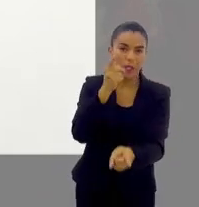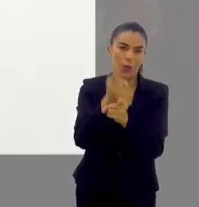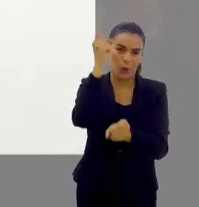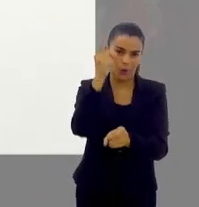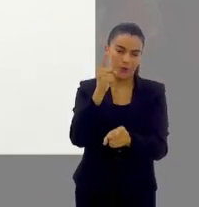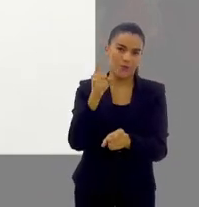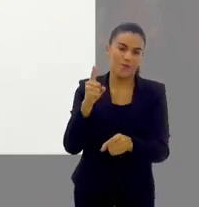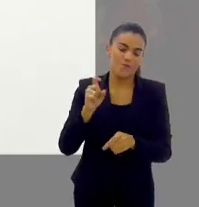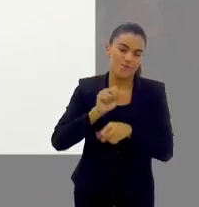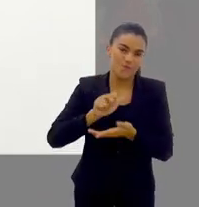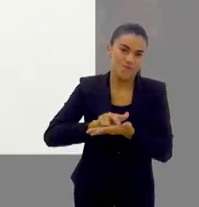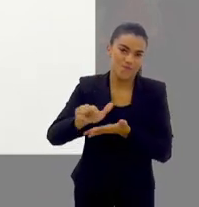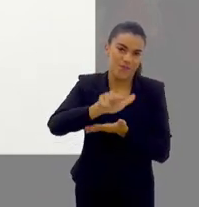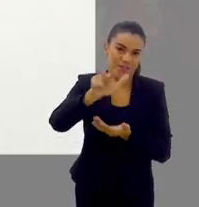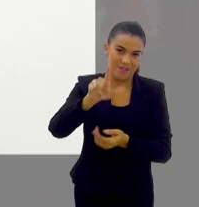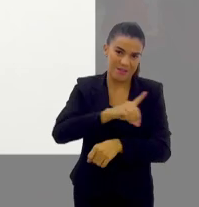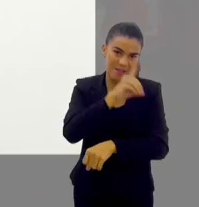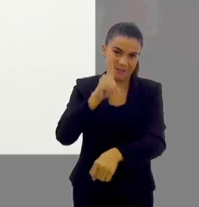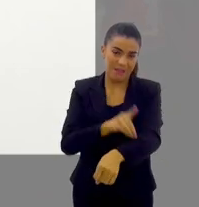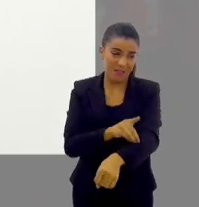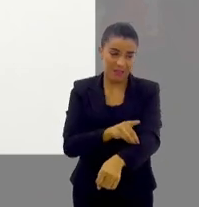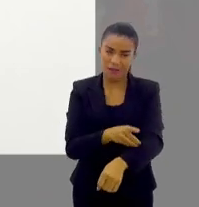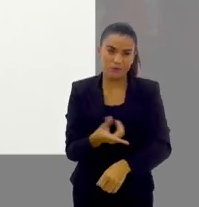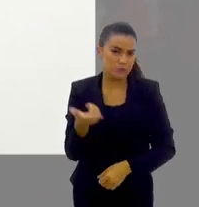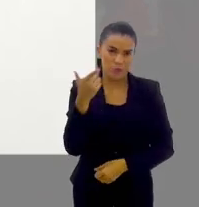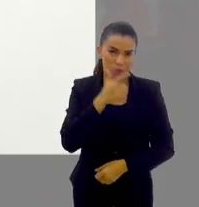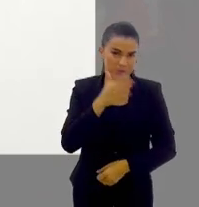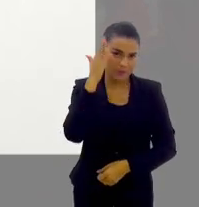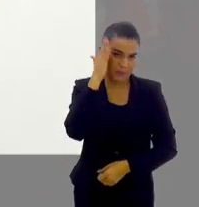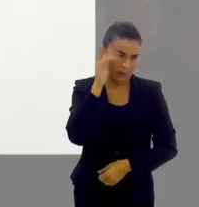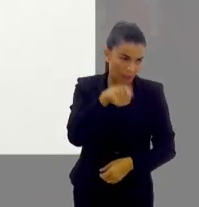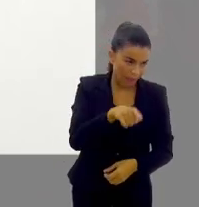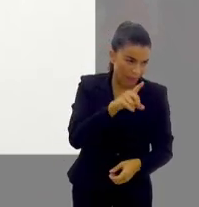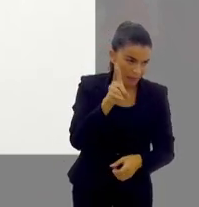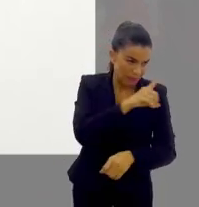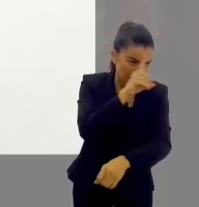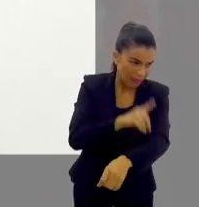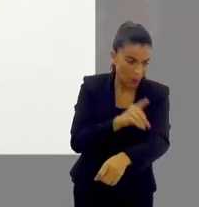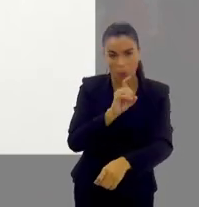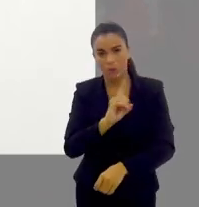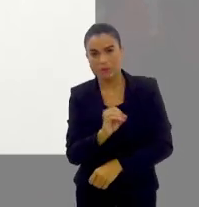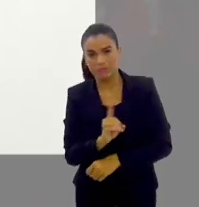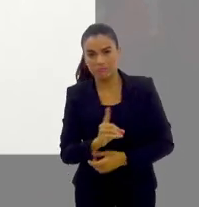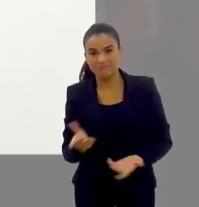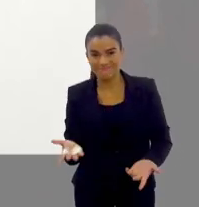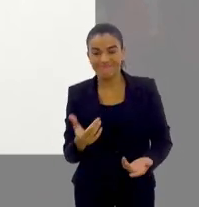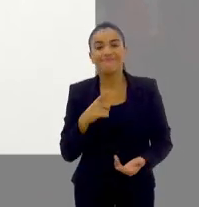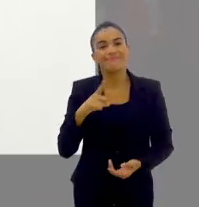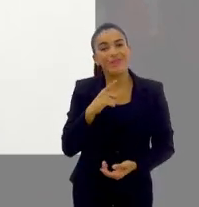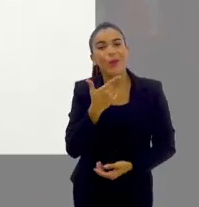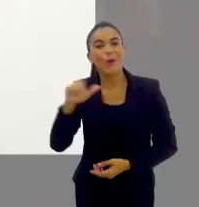detecta lá o vírus da dengue, né? A gente nem sabe se teve ou não. E outras doenças